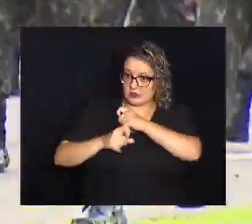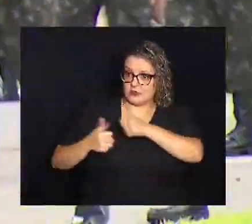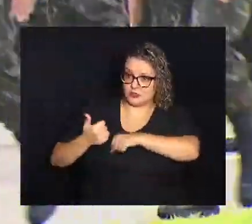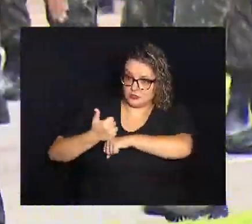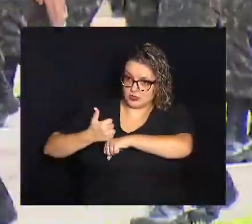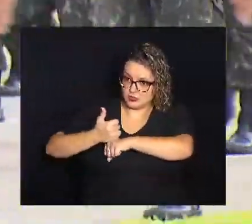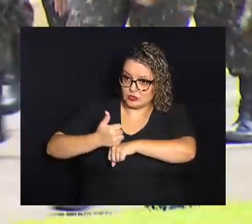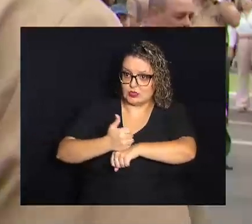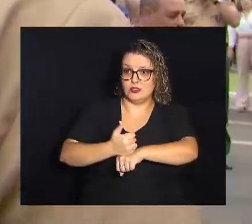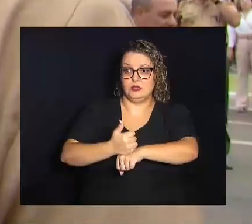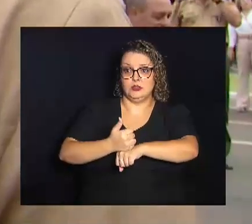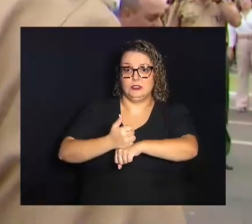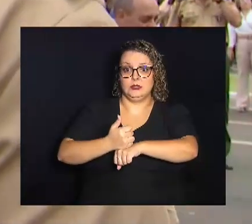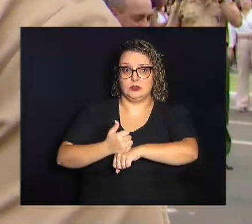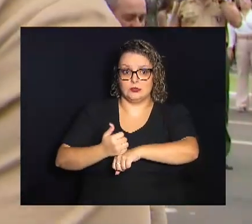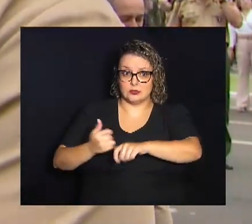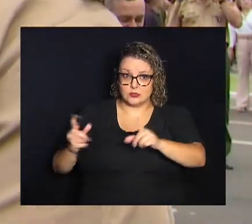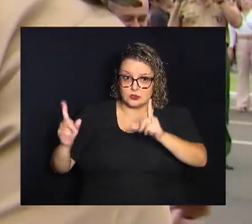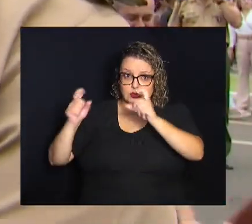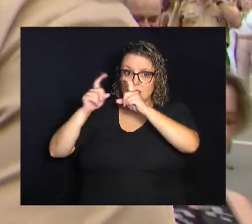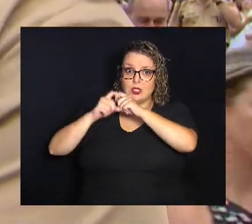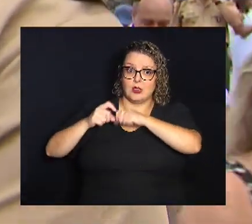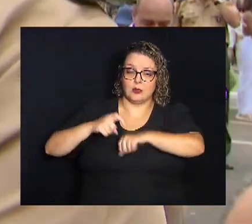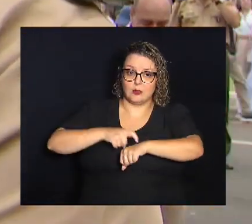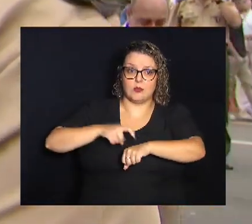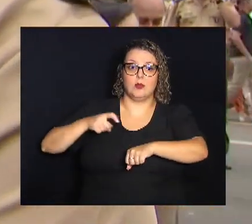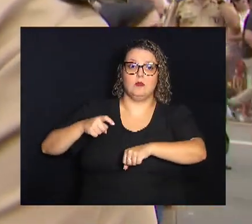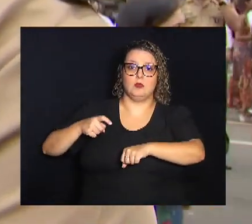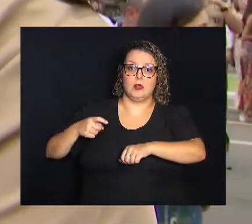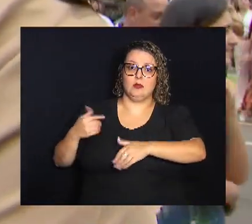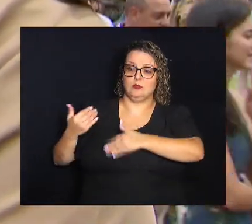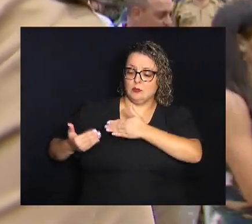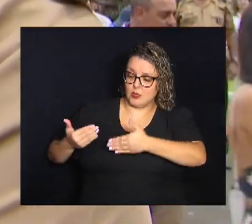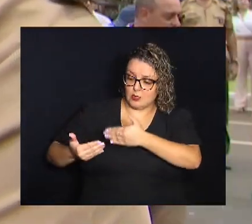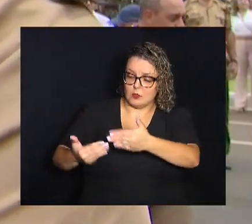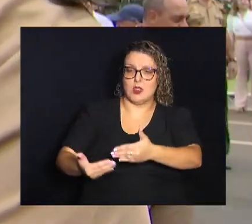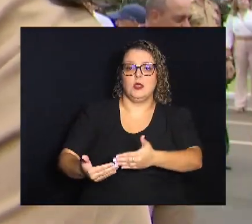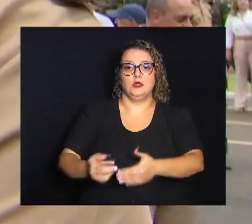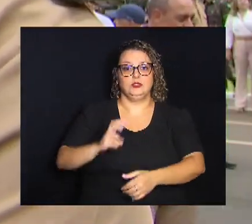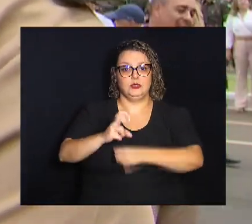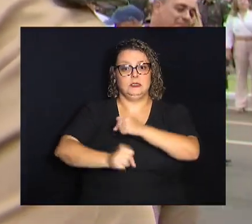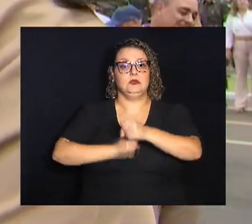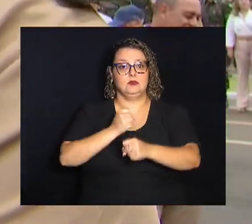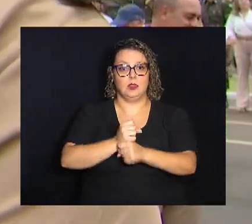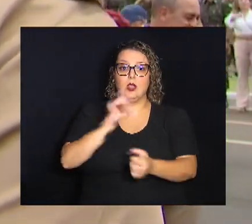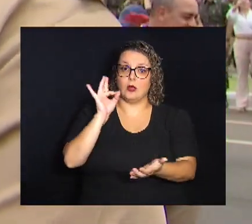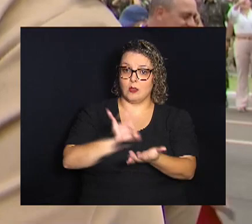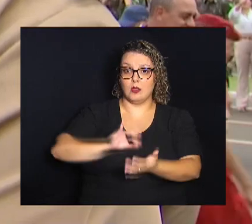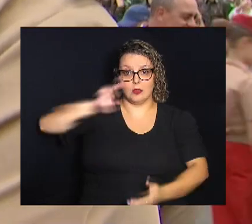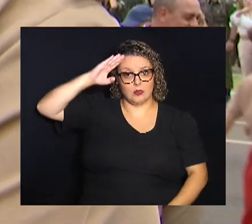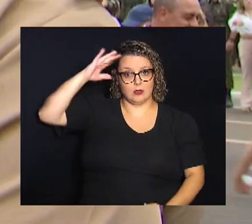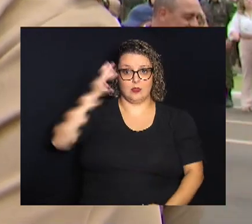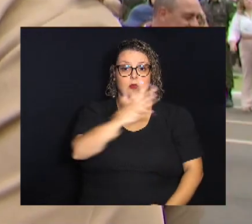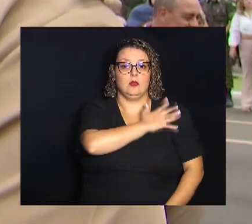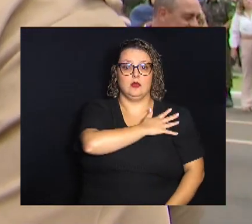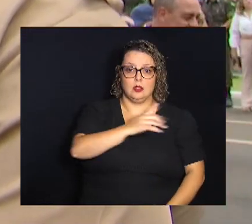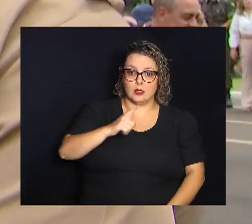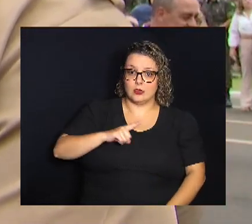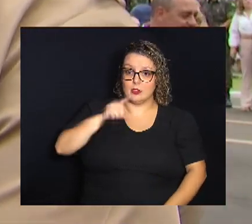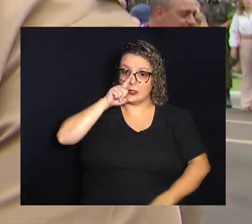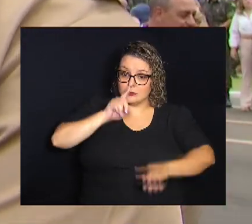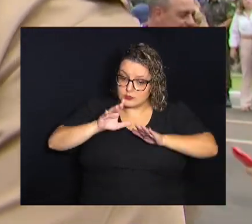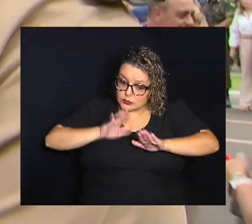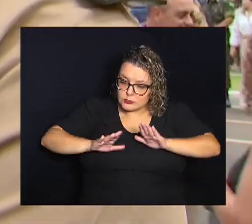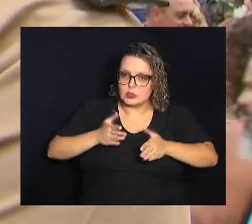um desafiante período de 5 anos para se tornarem oficiais do Exército Brasileiro. Nós temos muito cuidado com